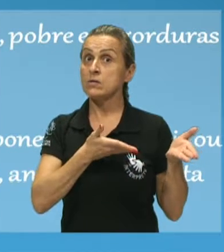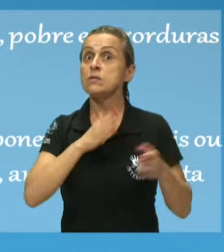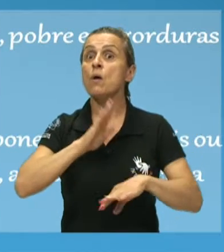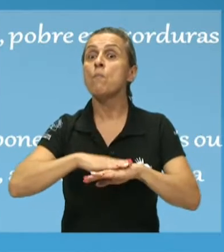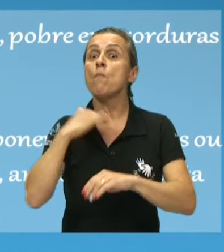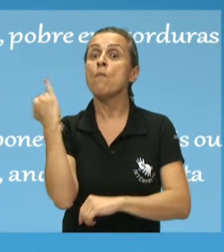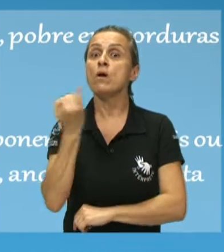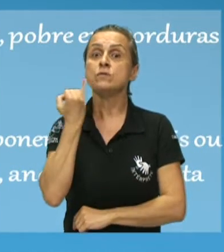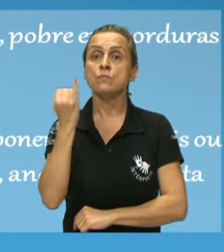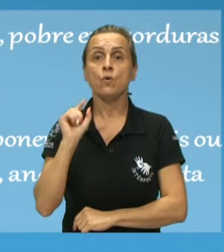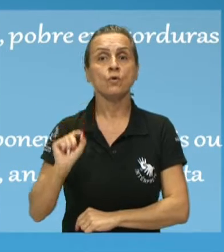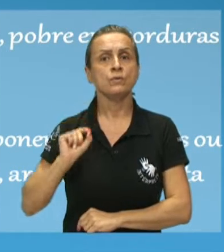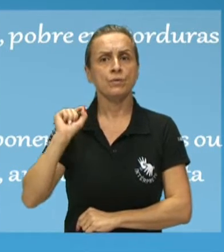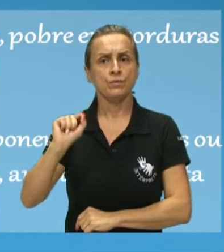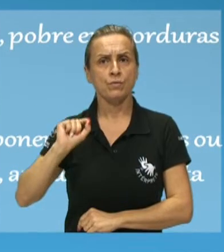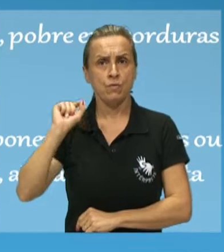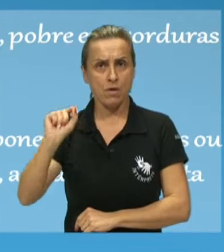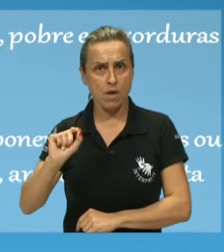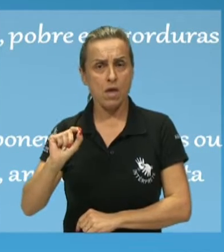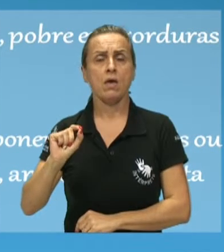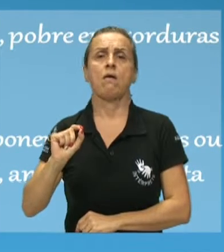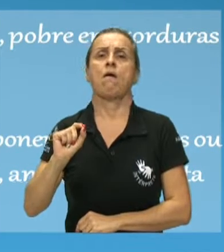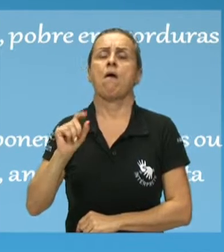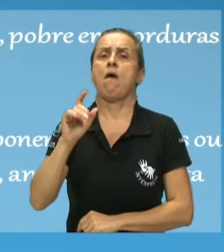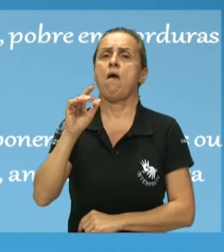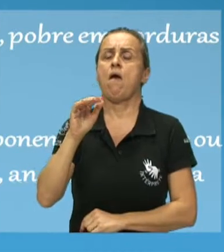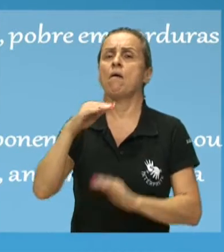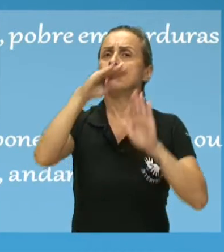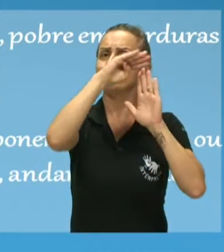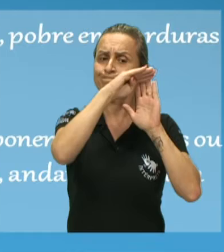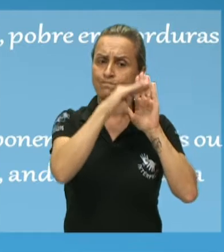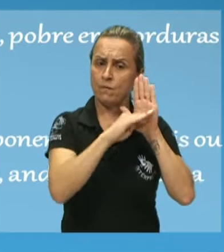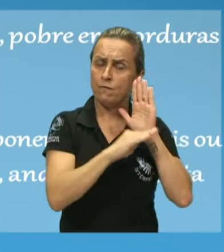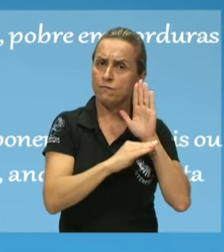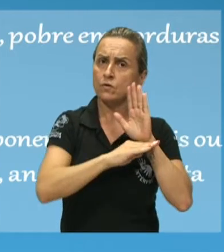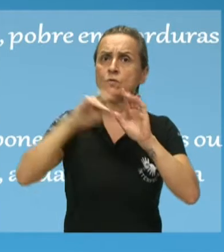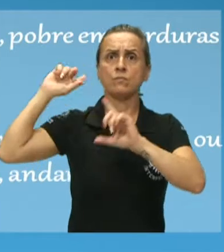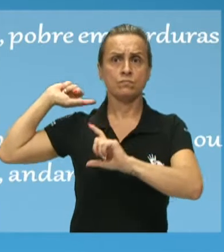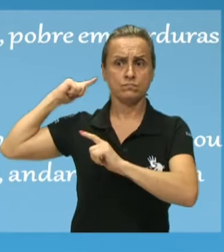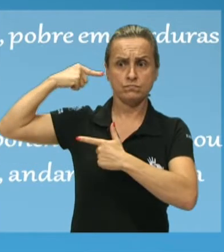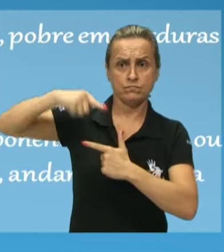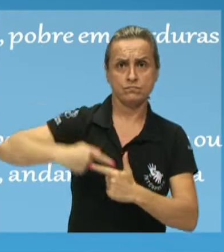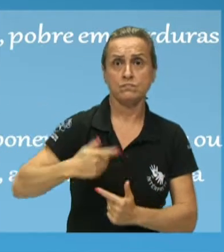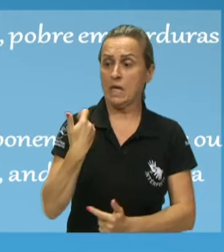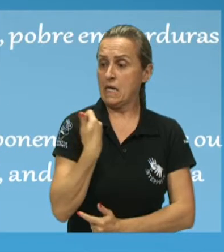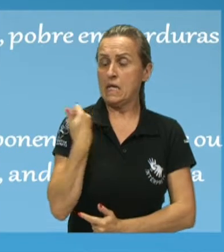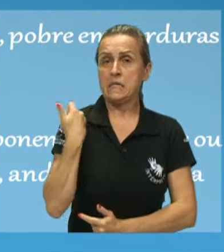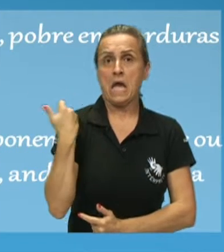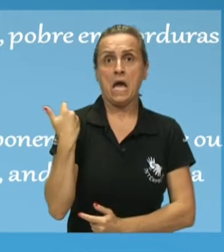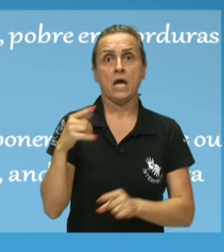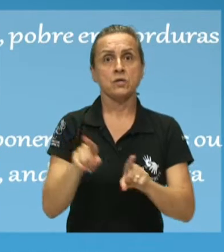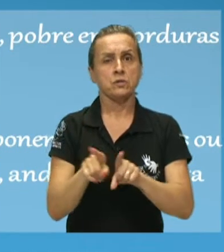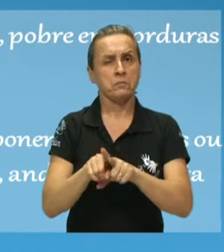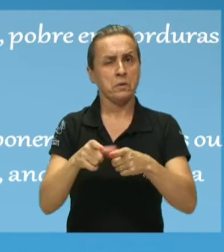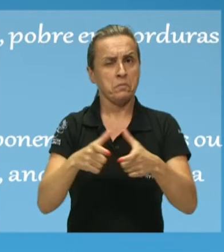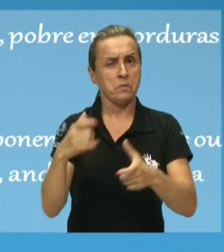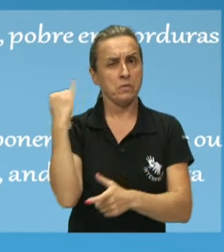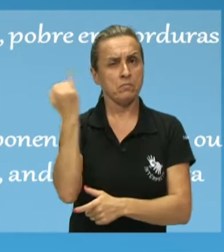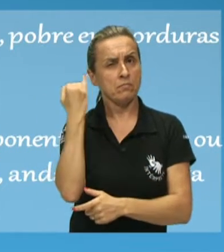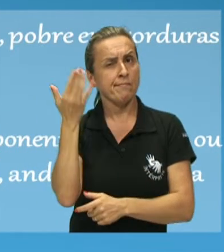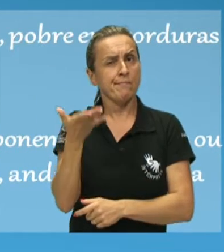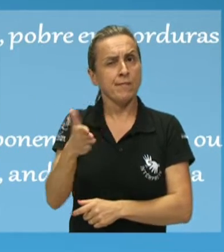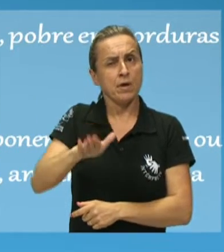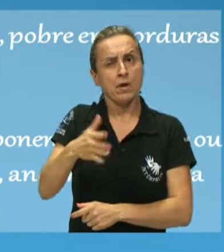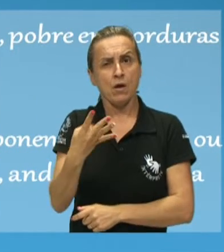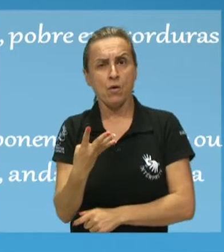os fatores hereditários, a idade de maior prevalência a partir de